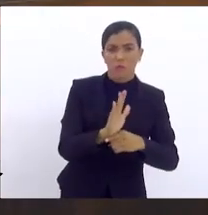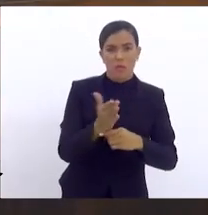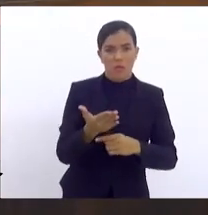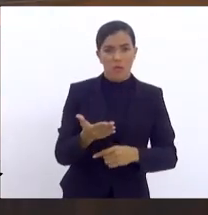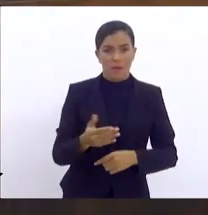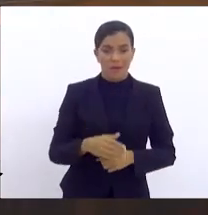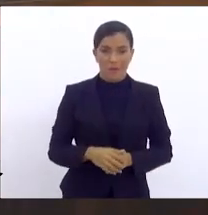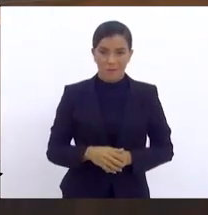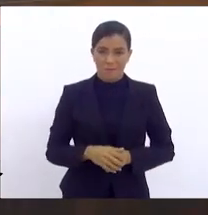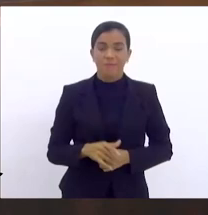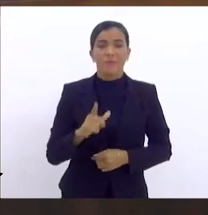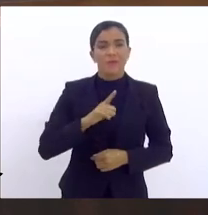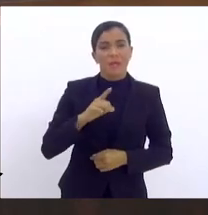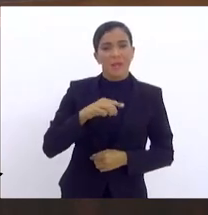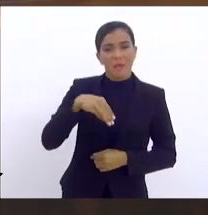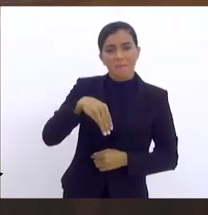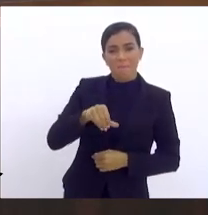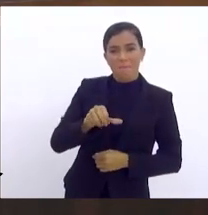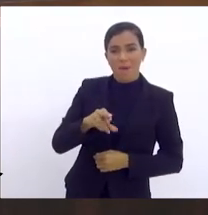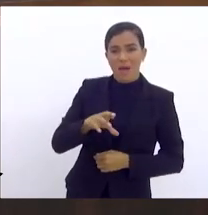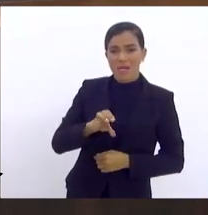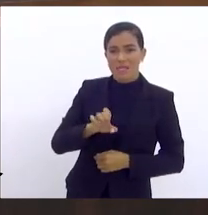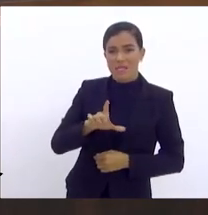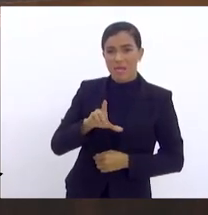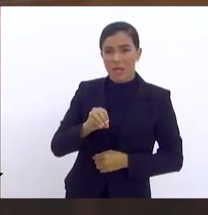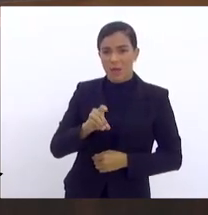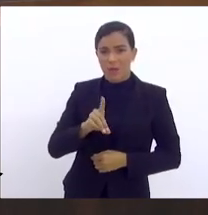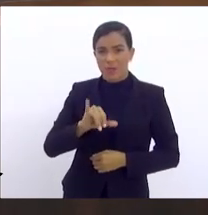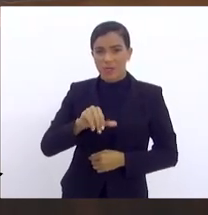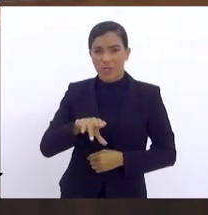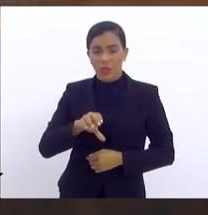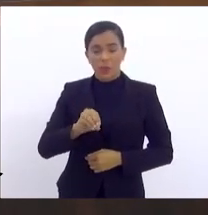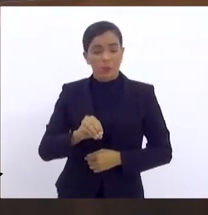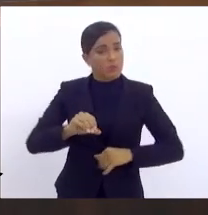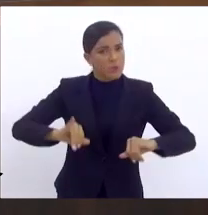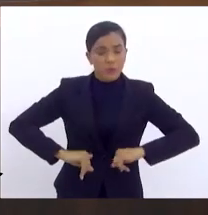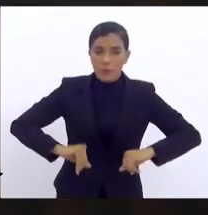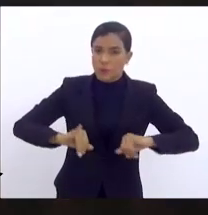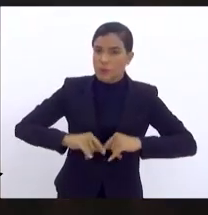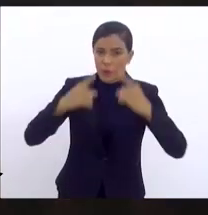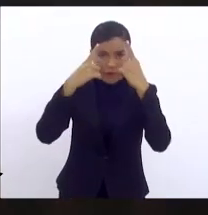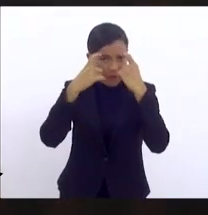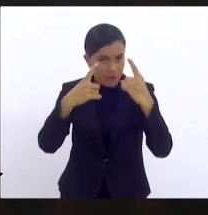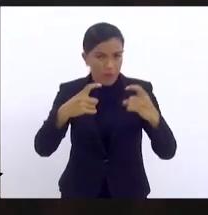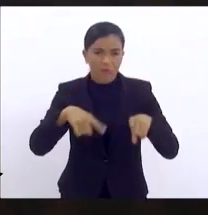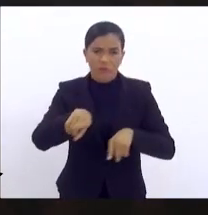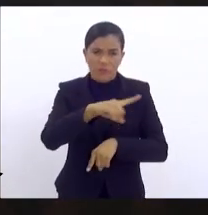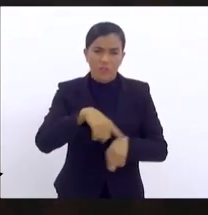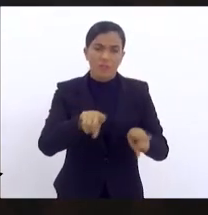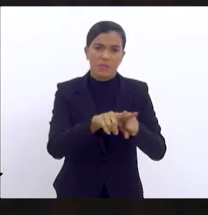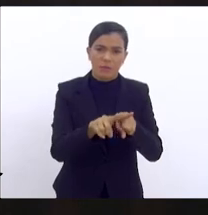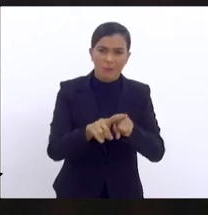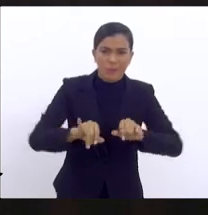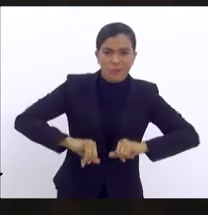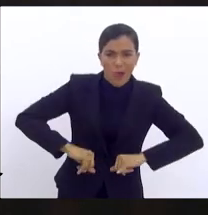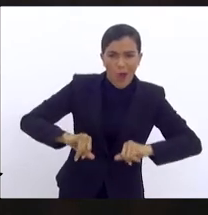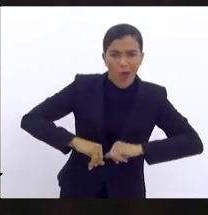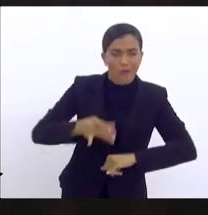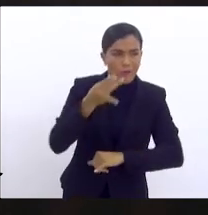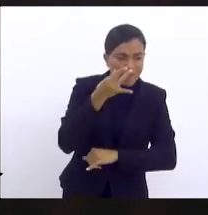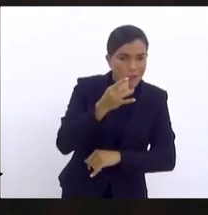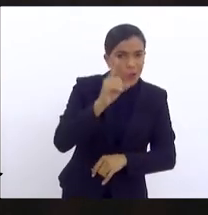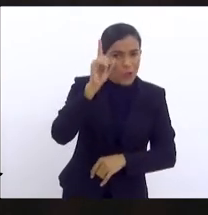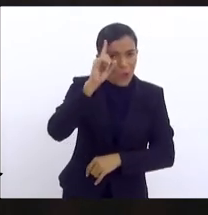décimo quinto Lanches tem o Marcelo Dino aqui que é morador da região que sofre muito com a violência lá como vocês também sofre tão lá no dia a dia está aqui